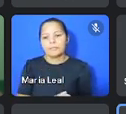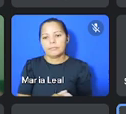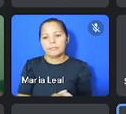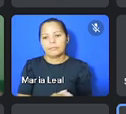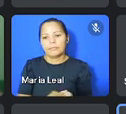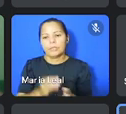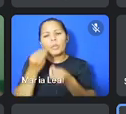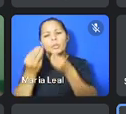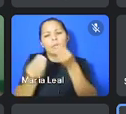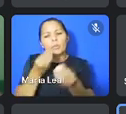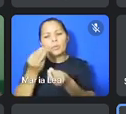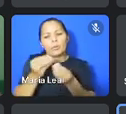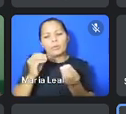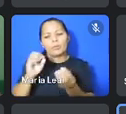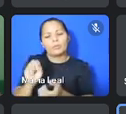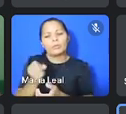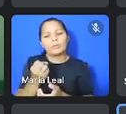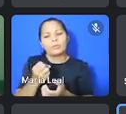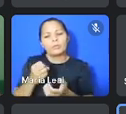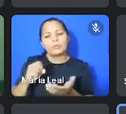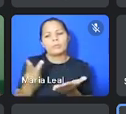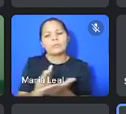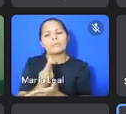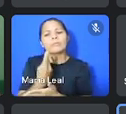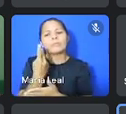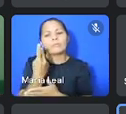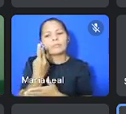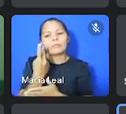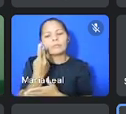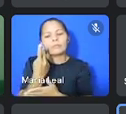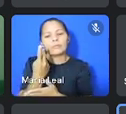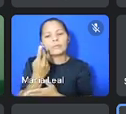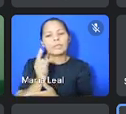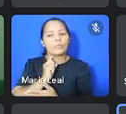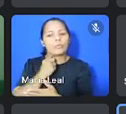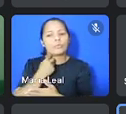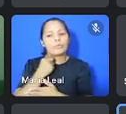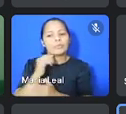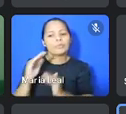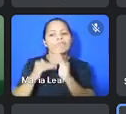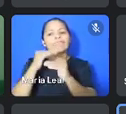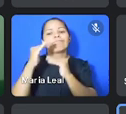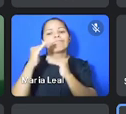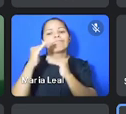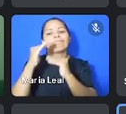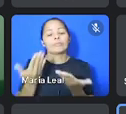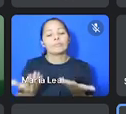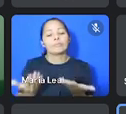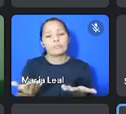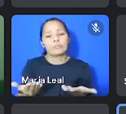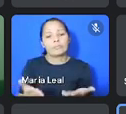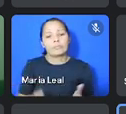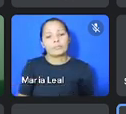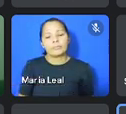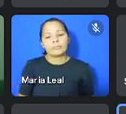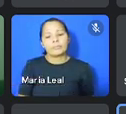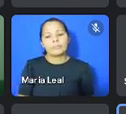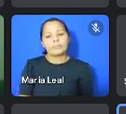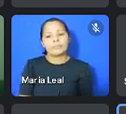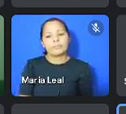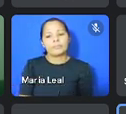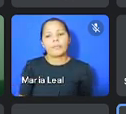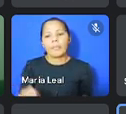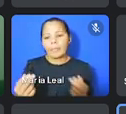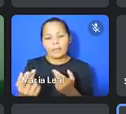Como é que vai acontecer esse decrescimento da quantidade de sujeira? É a mesma coisa se eu tivesse